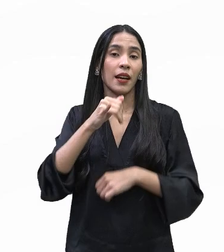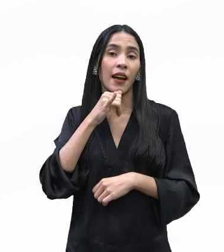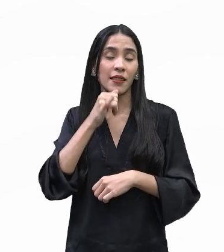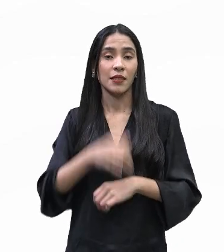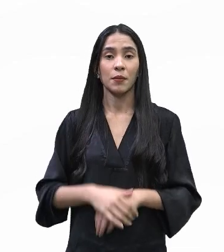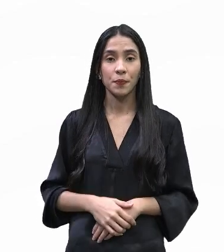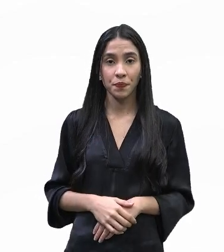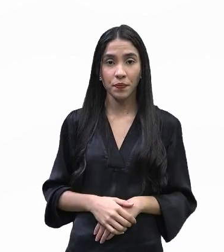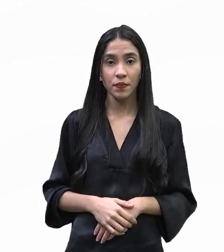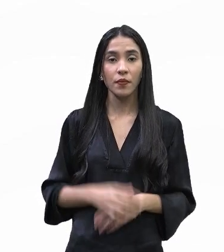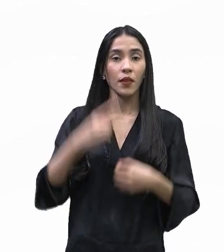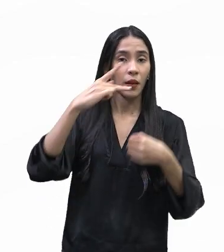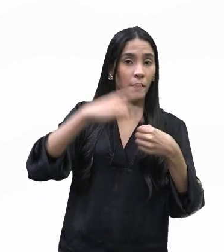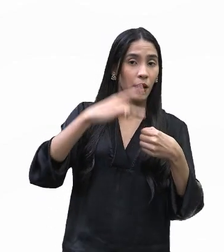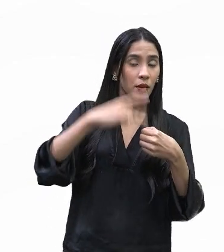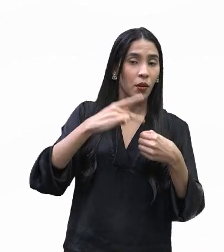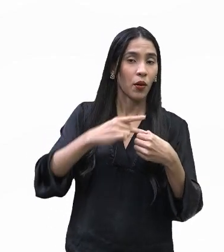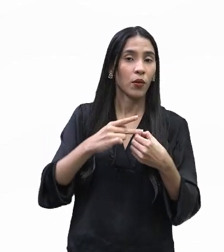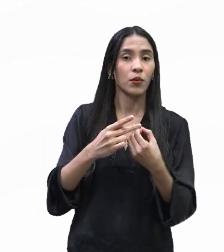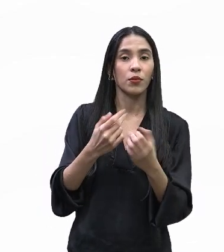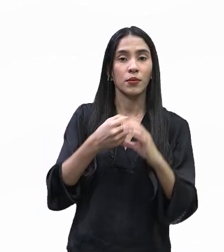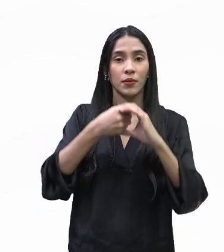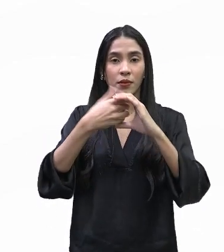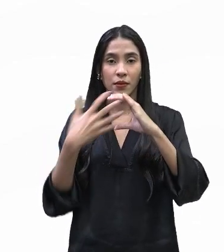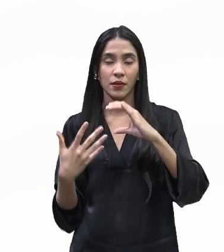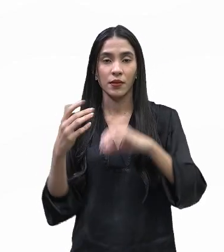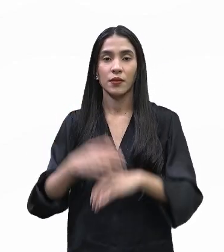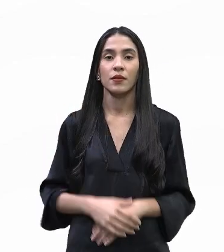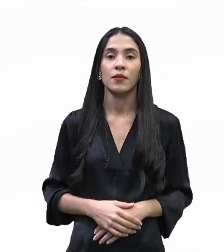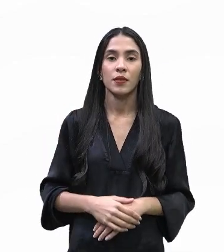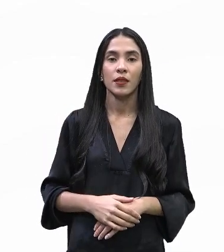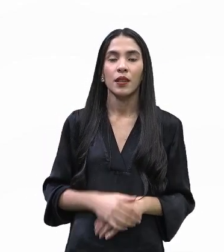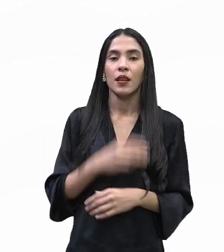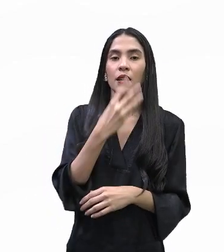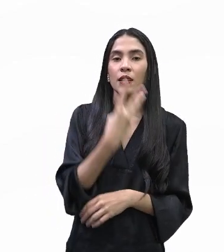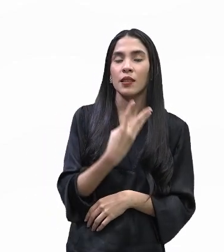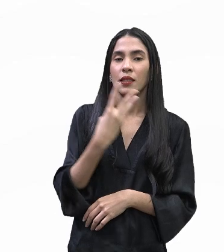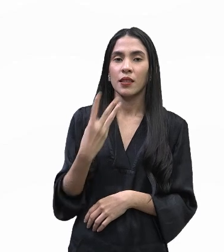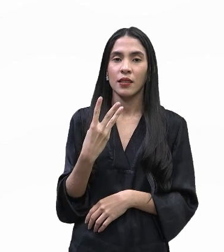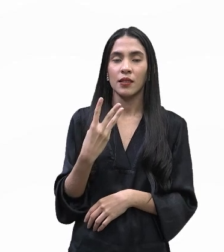exemplo, petróleo e seus derivados ocupam ali